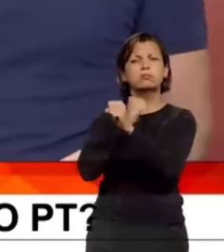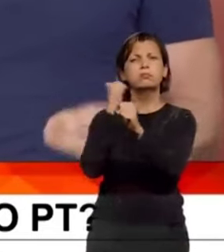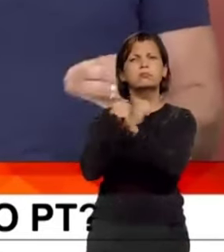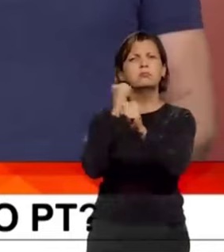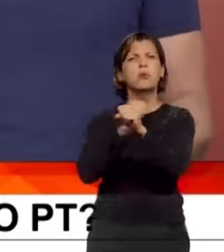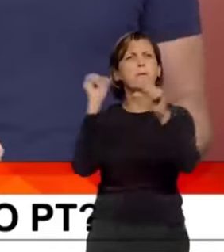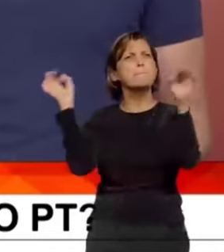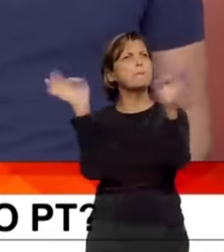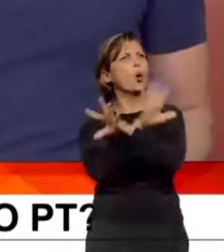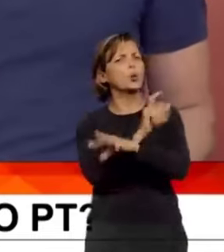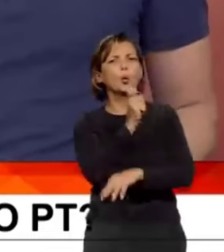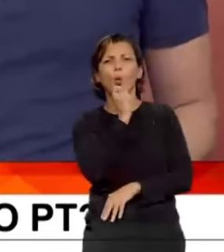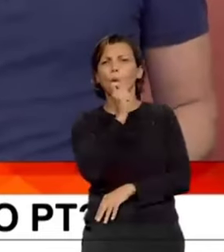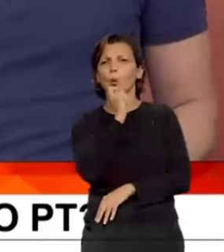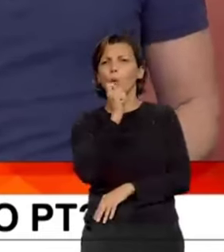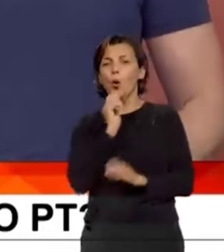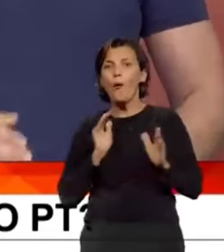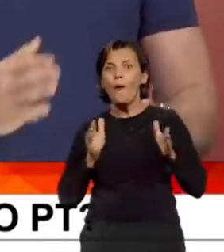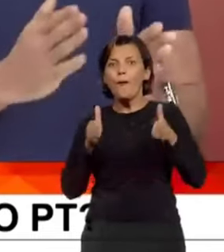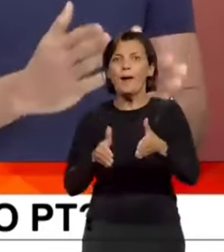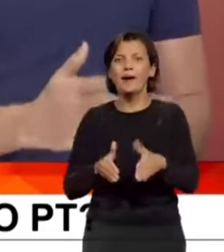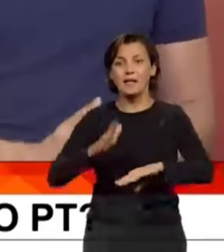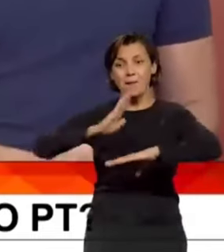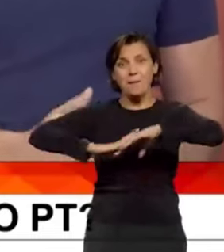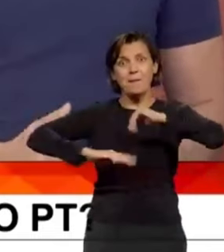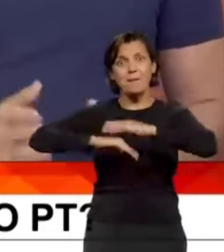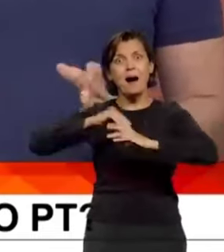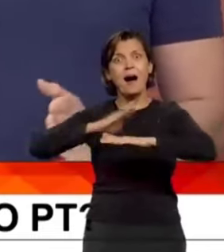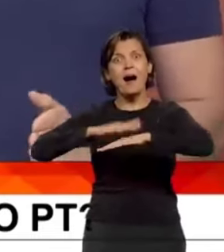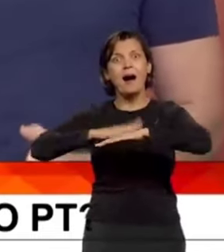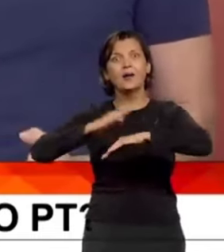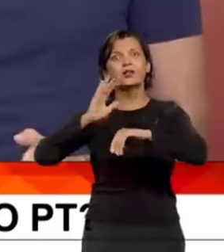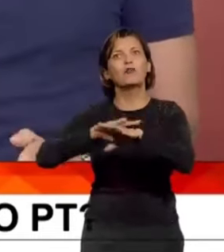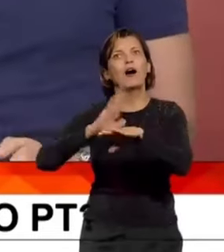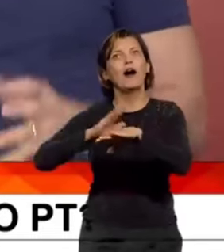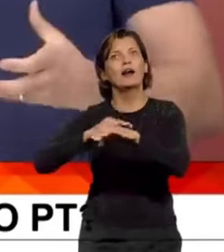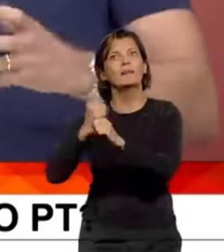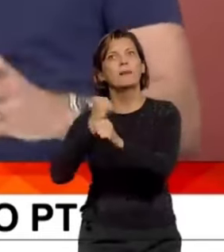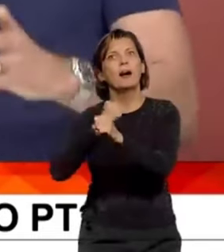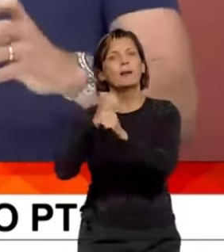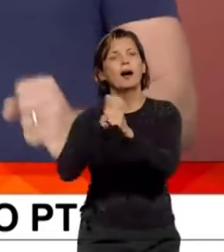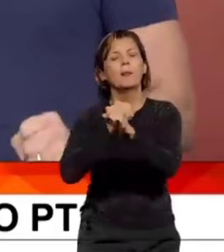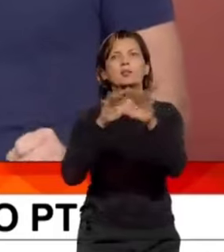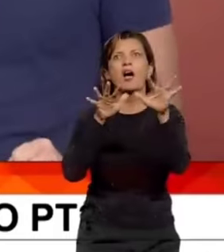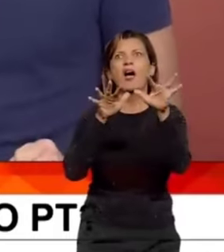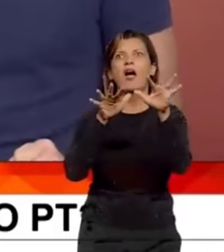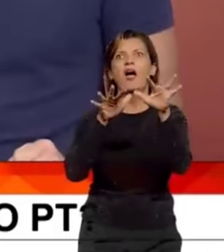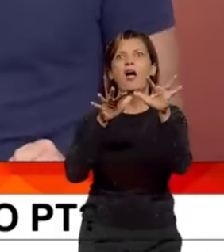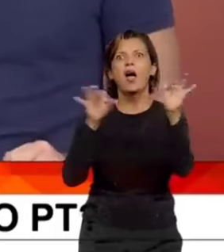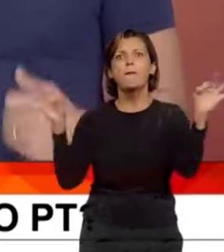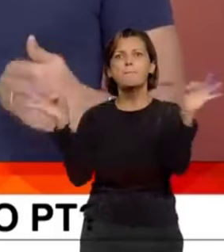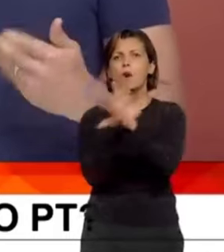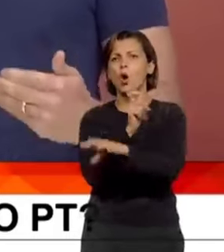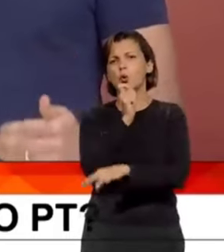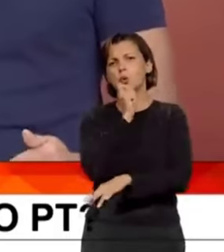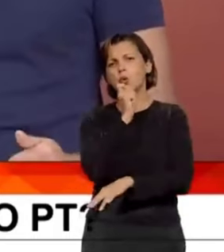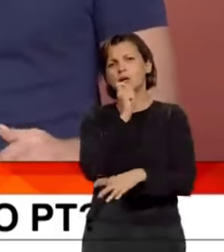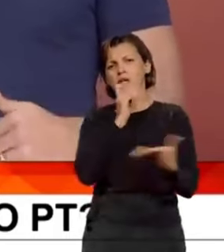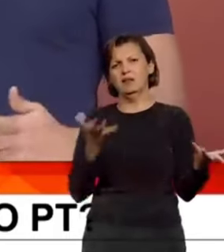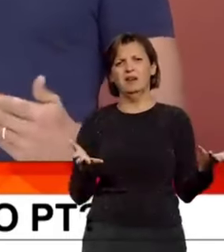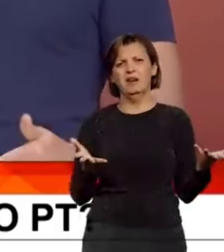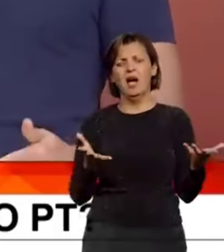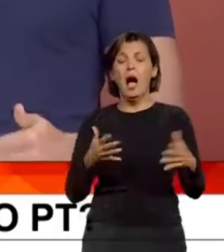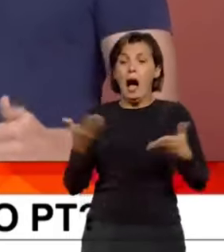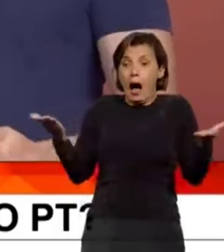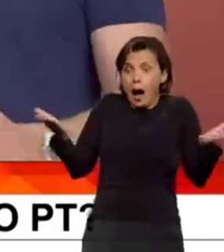nenhuma Porque que o comunista faz isso ele começa a obra usa um gerúndio que trava a mentalidade do povo brasileiro porque o